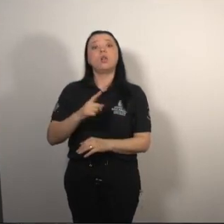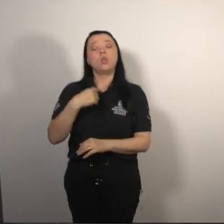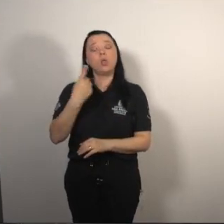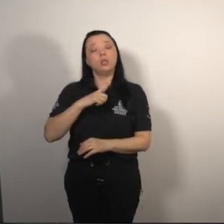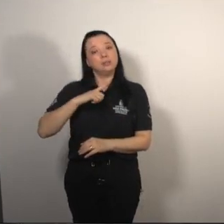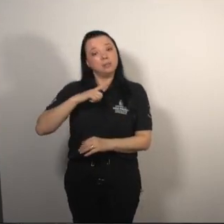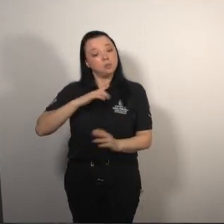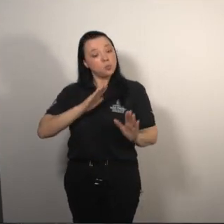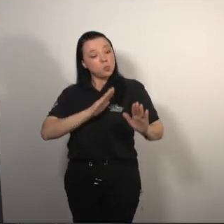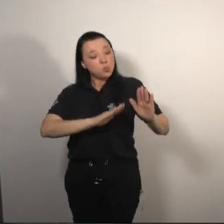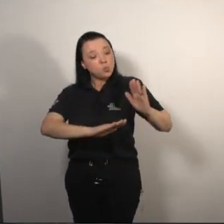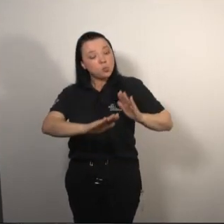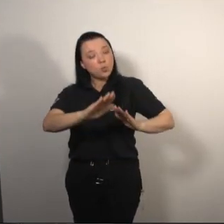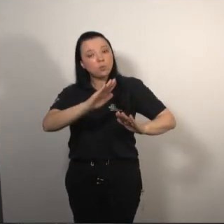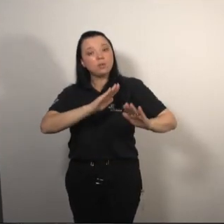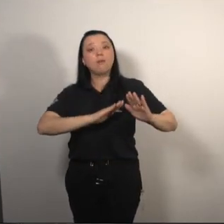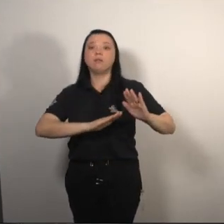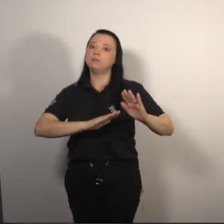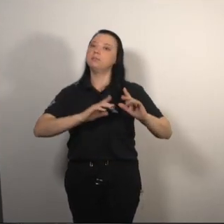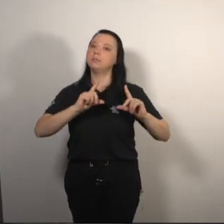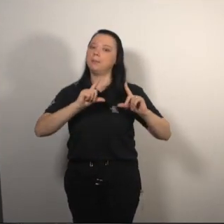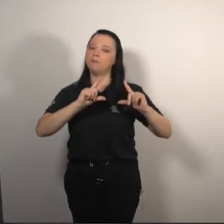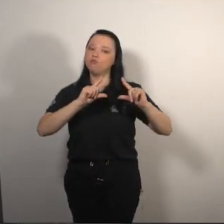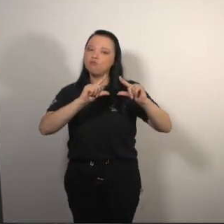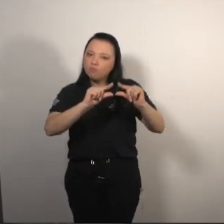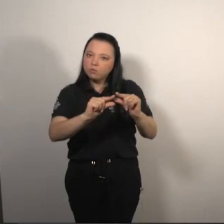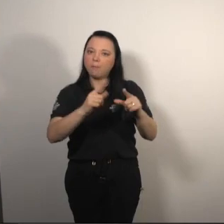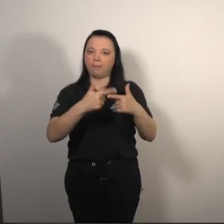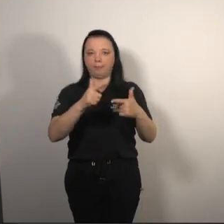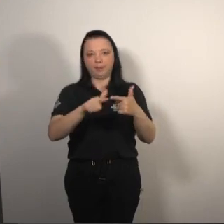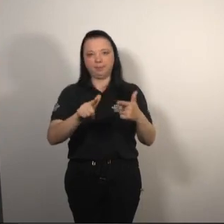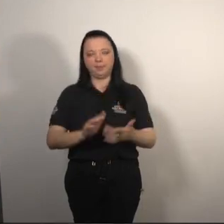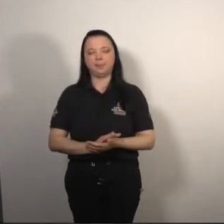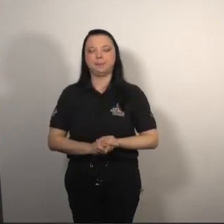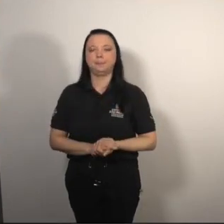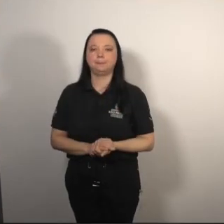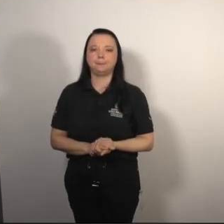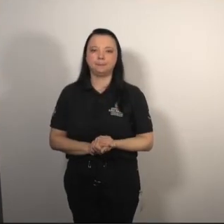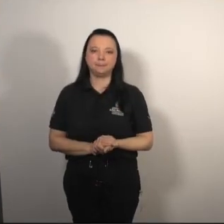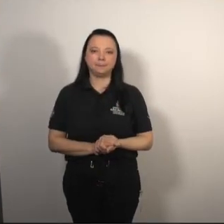gente minimizar essas interferências.